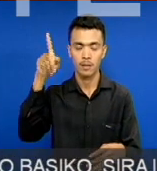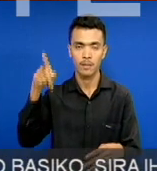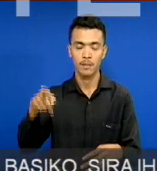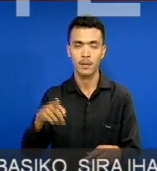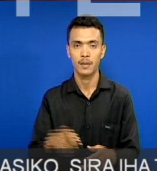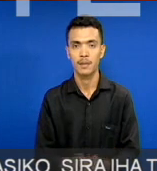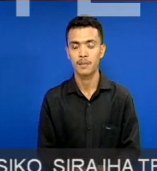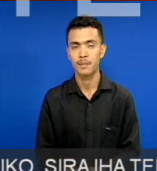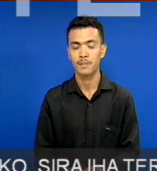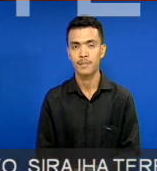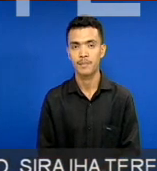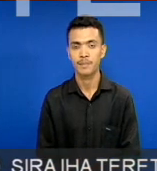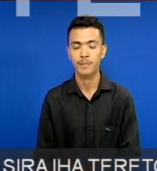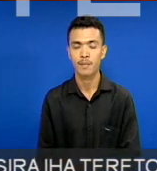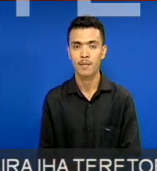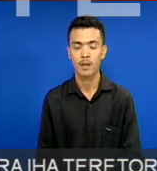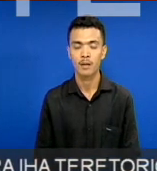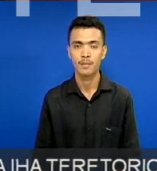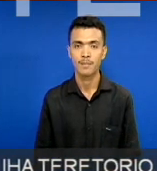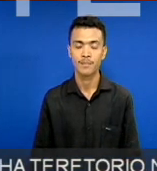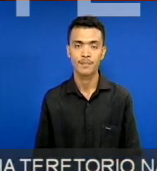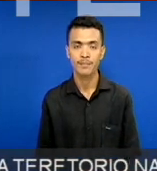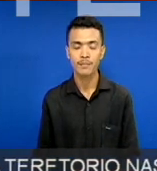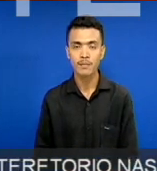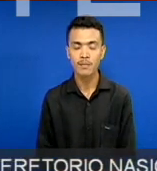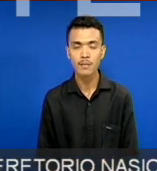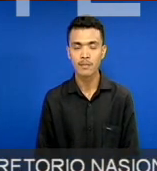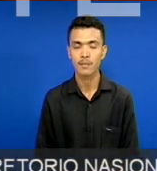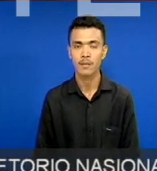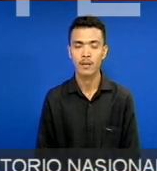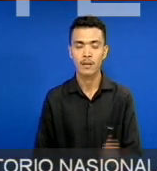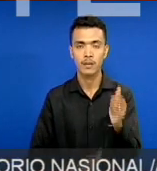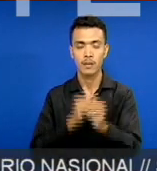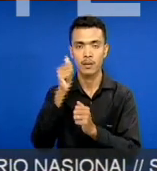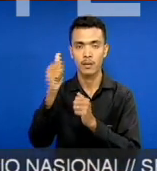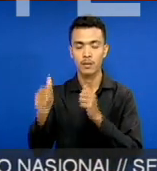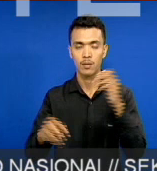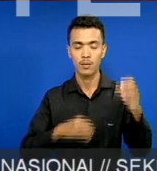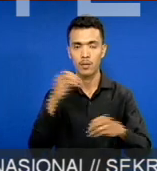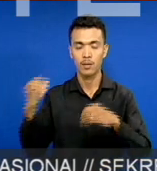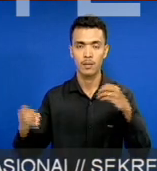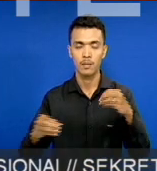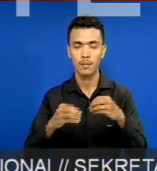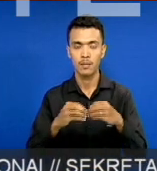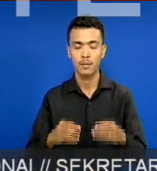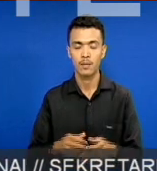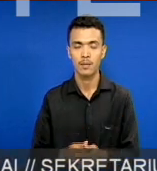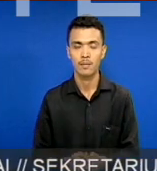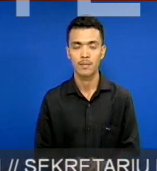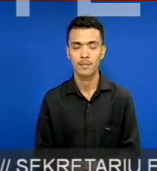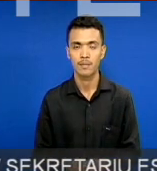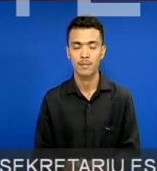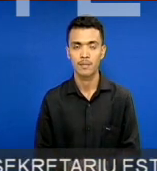pública, Latino Jerônimo, nebe maka sei informa kona ba, lalau nebe